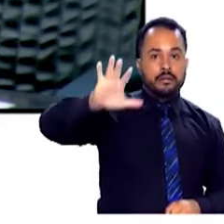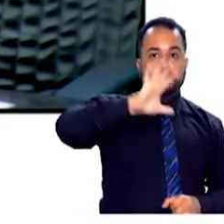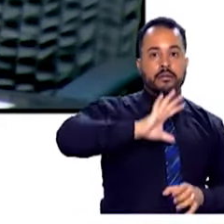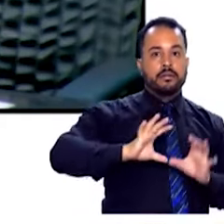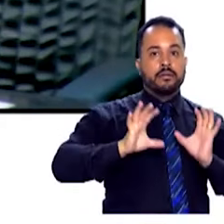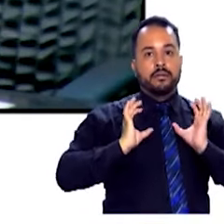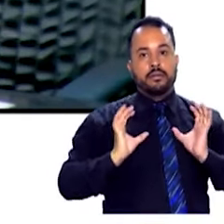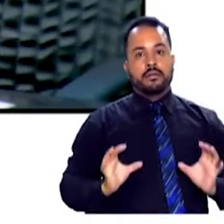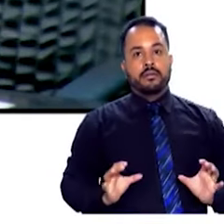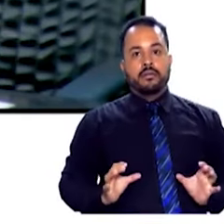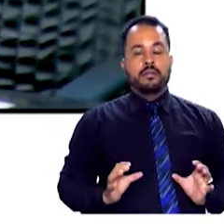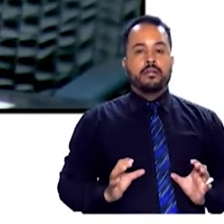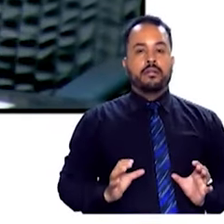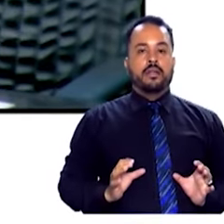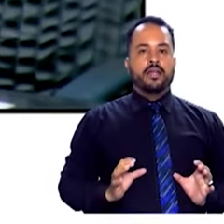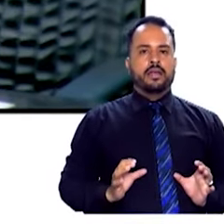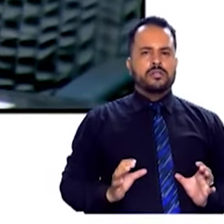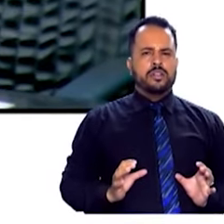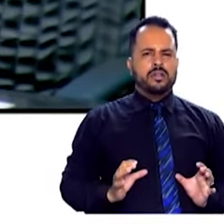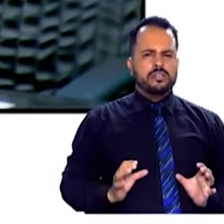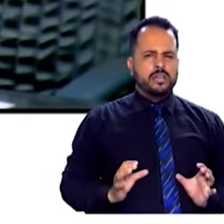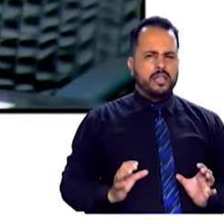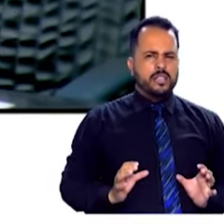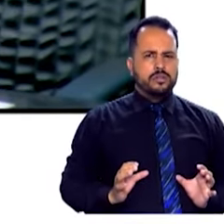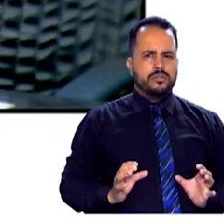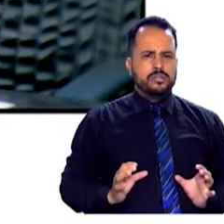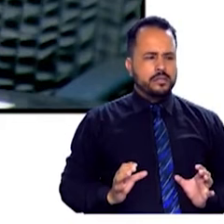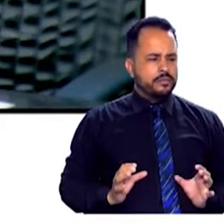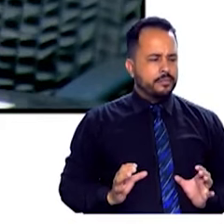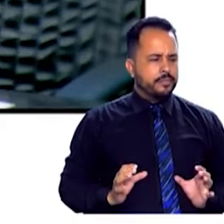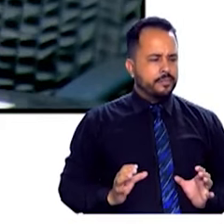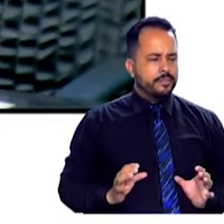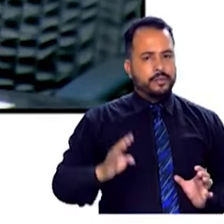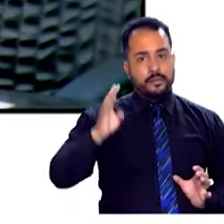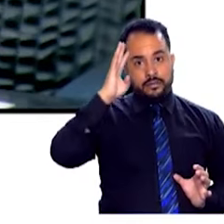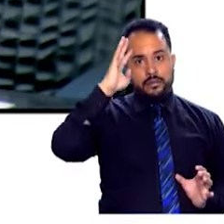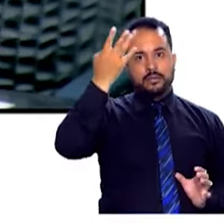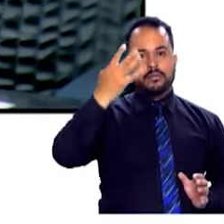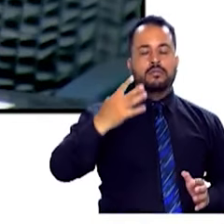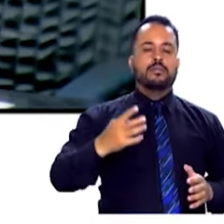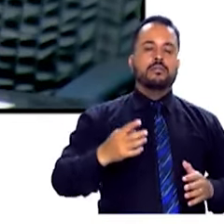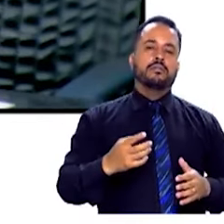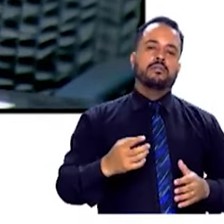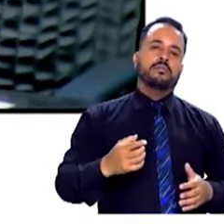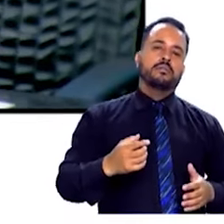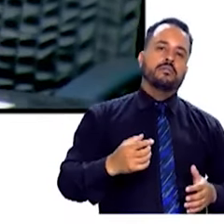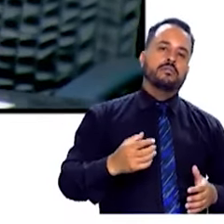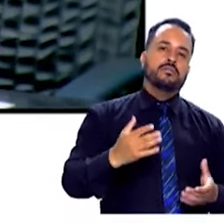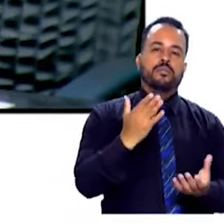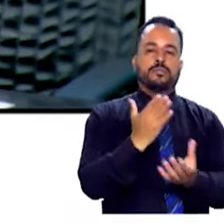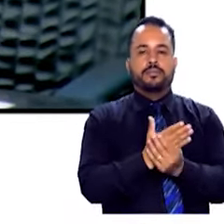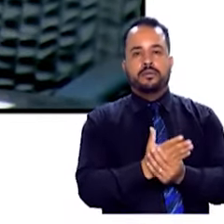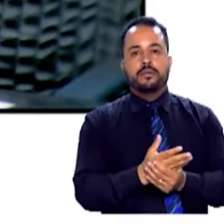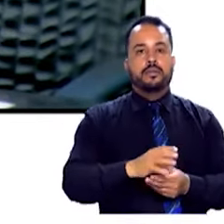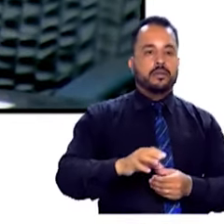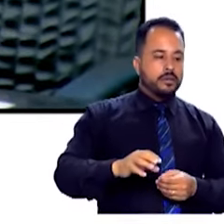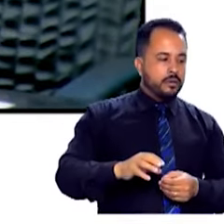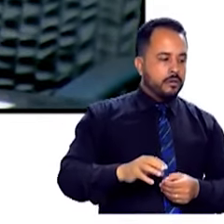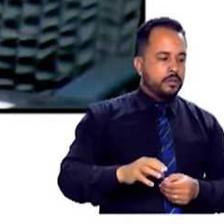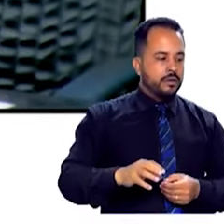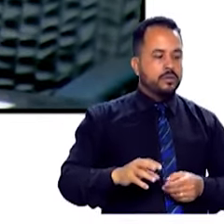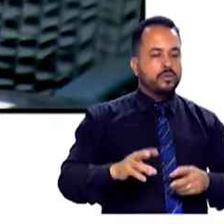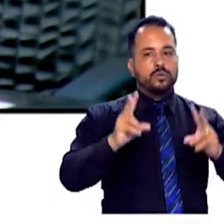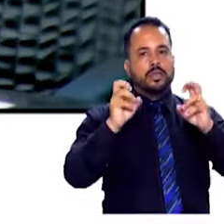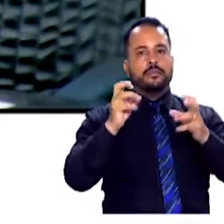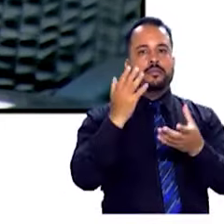resolução do caso eh e aqui se permite como o professor Leandro Janini disse inclusive o recurso pers saltum né quer dizer